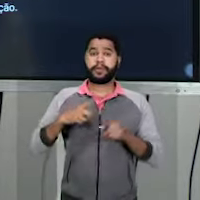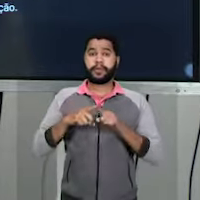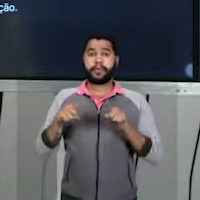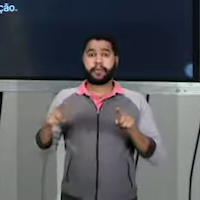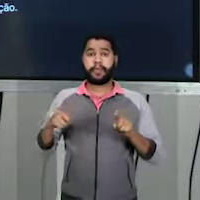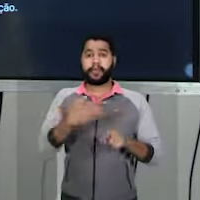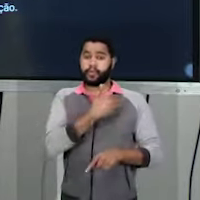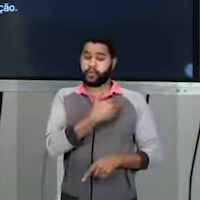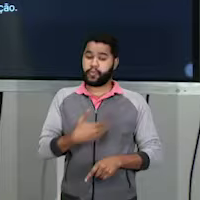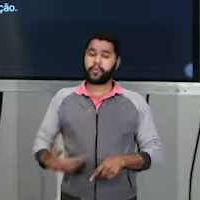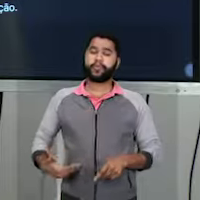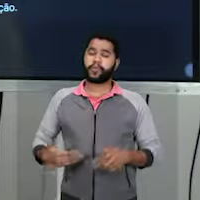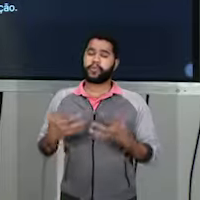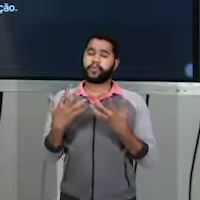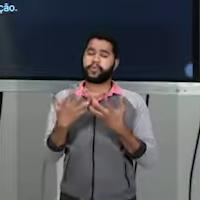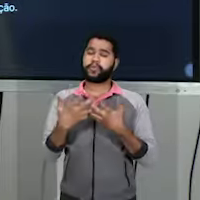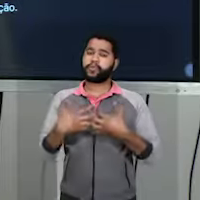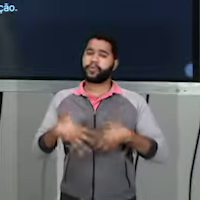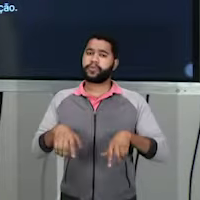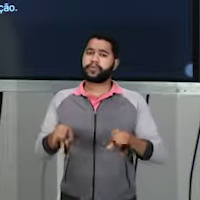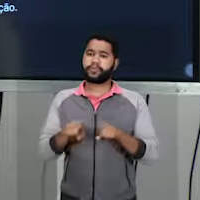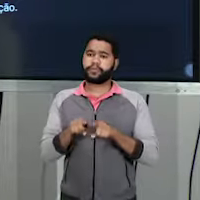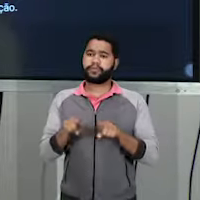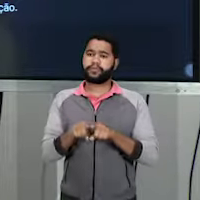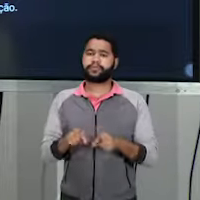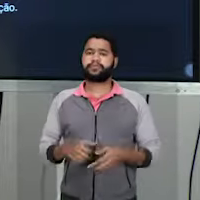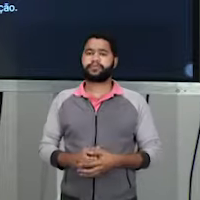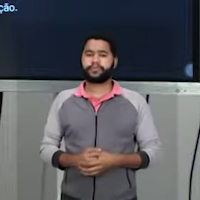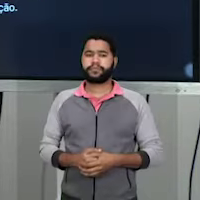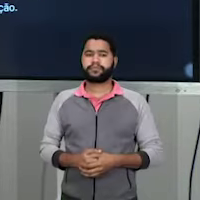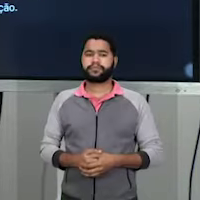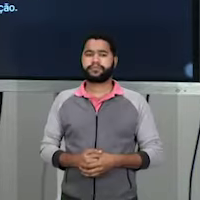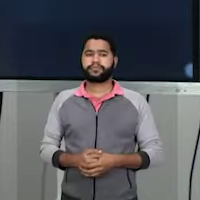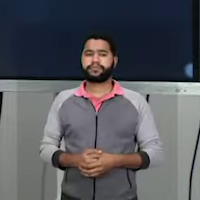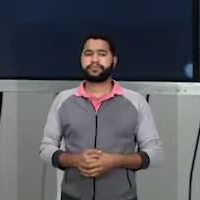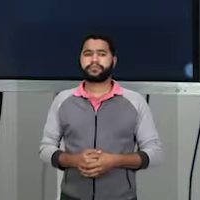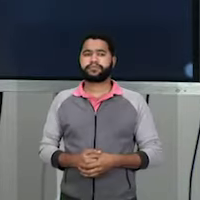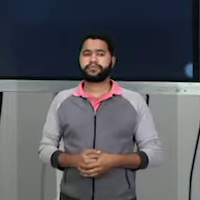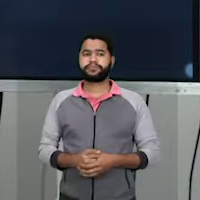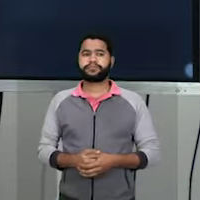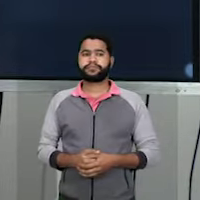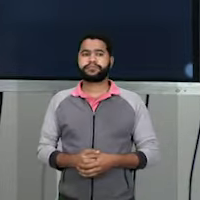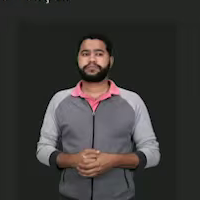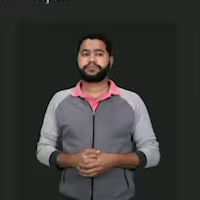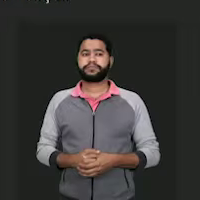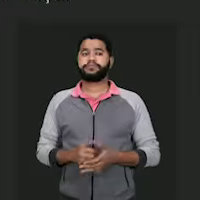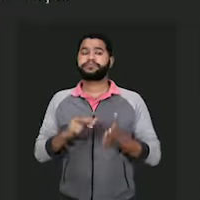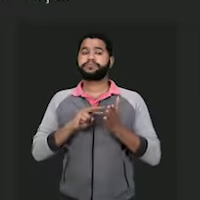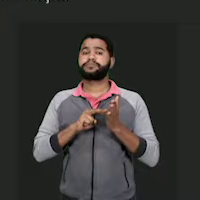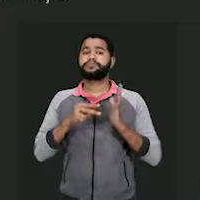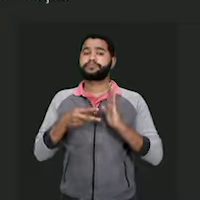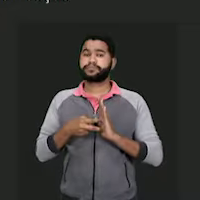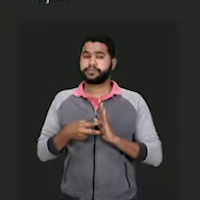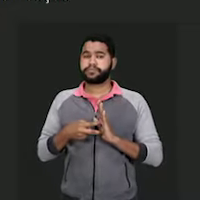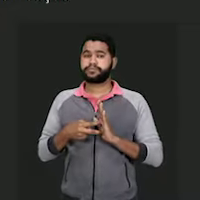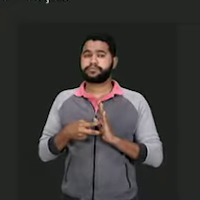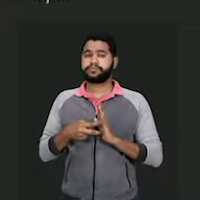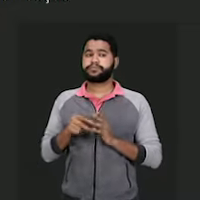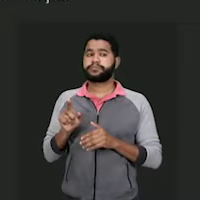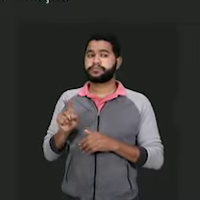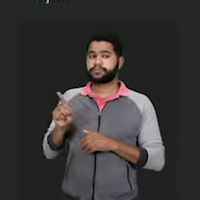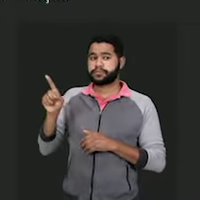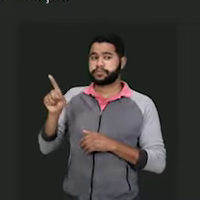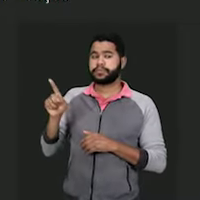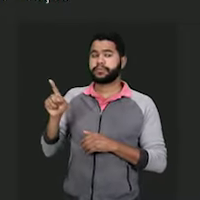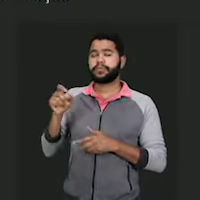poder público funcionar tudo funcionar também E aí o Ou seja que